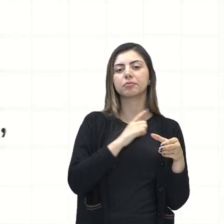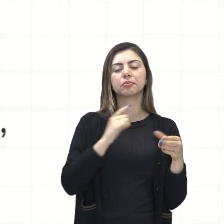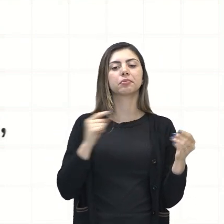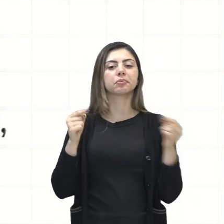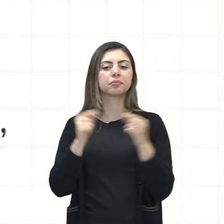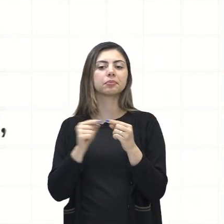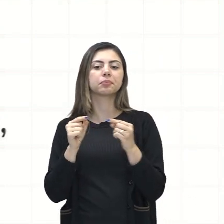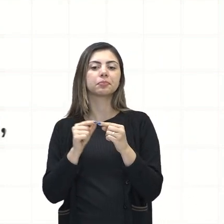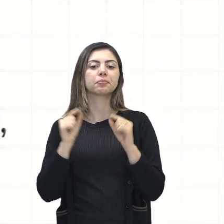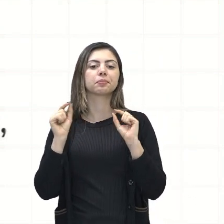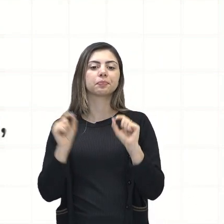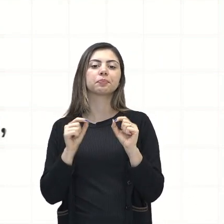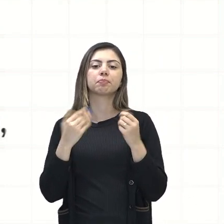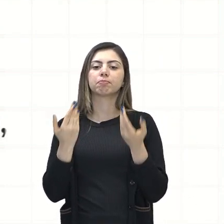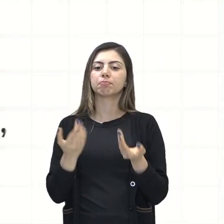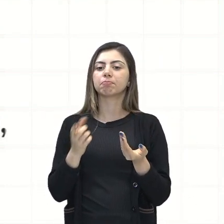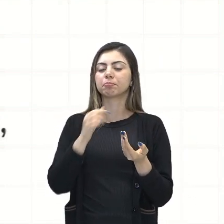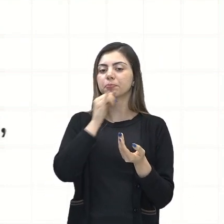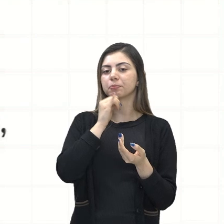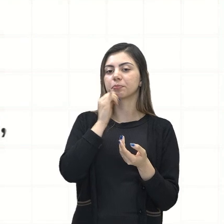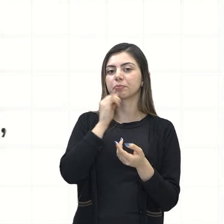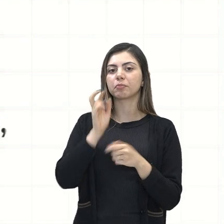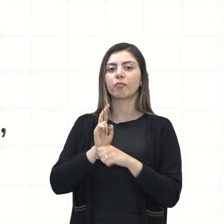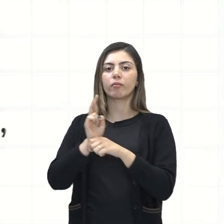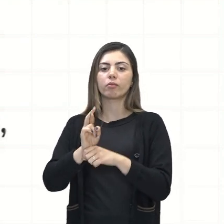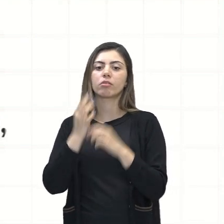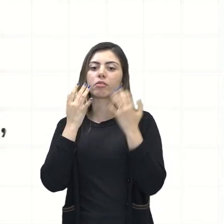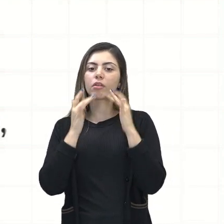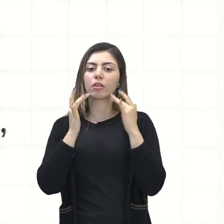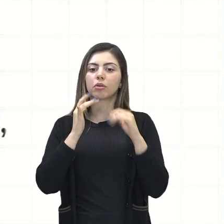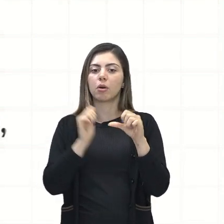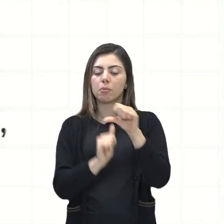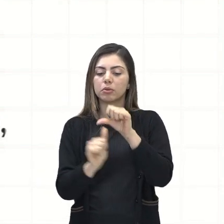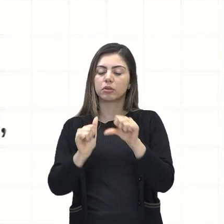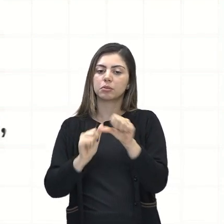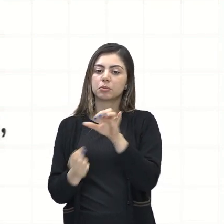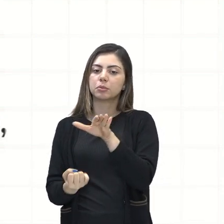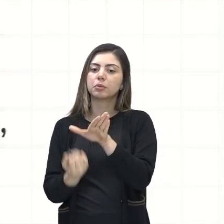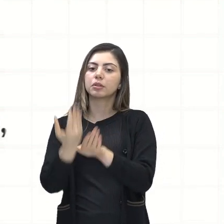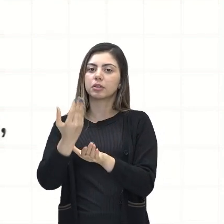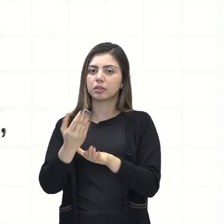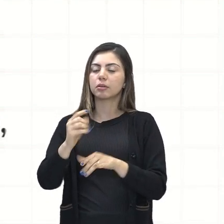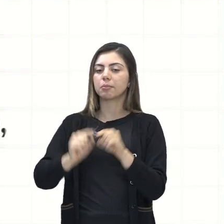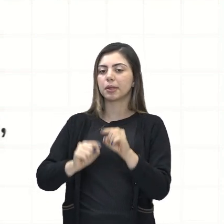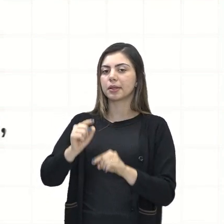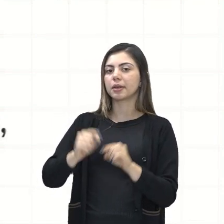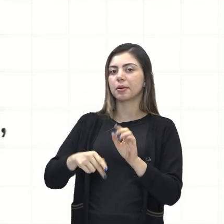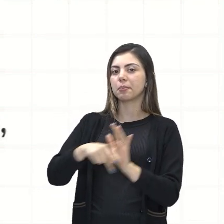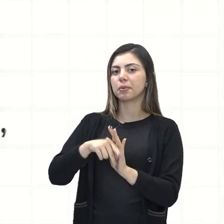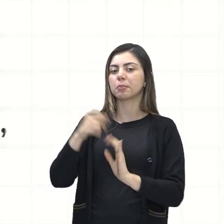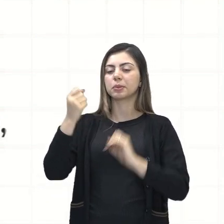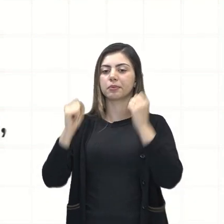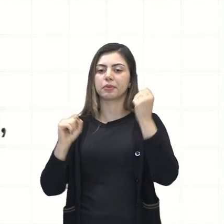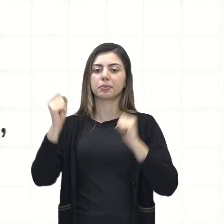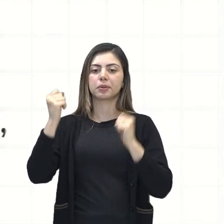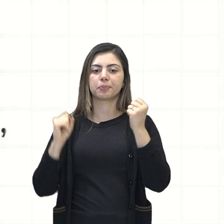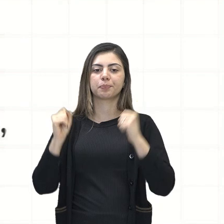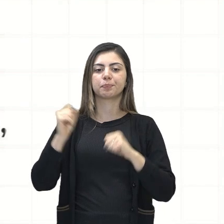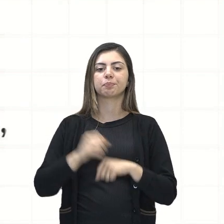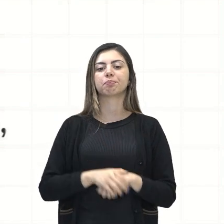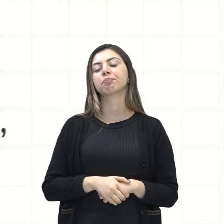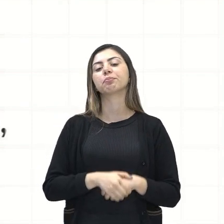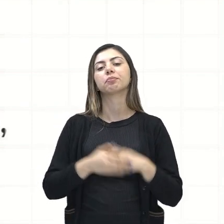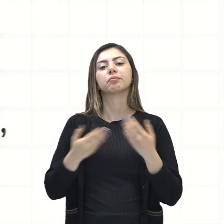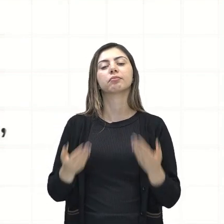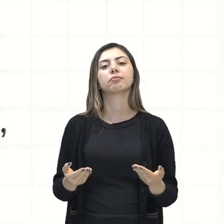compreende basicamente a transformação de matéria-prima em produtos industrializados. Dessa